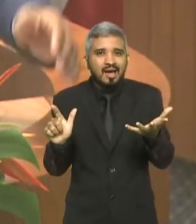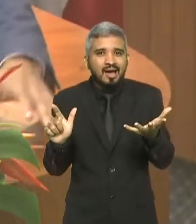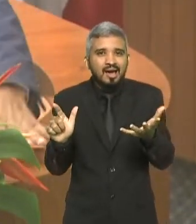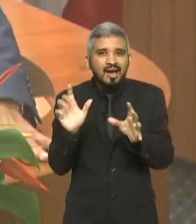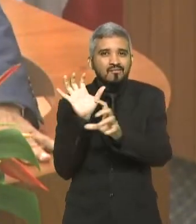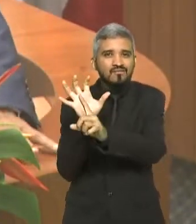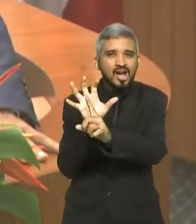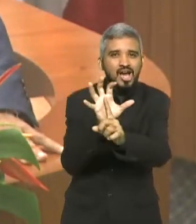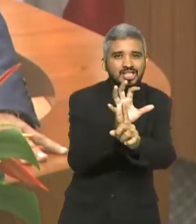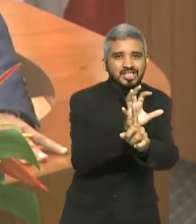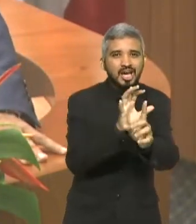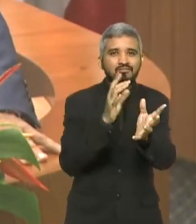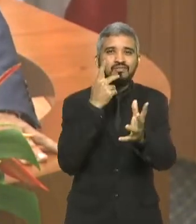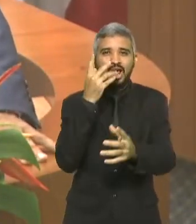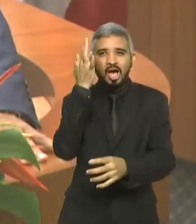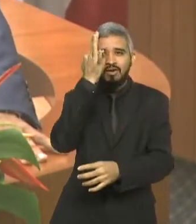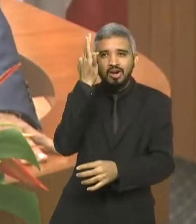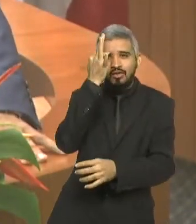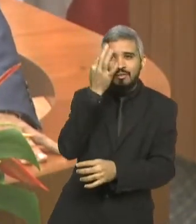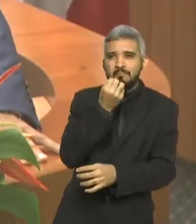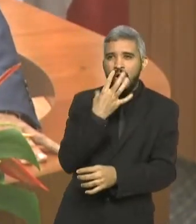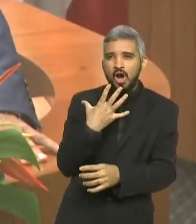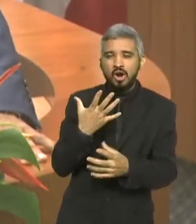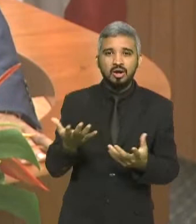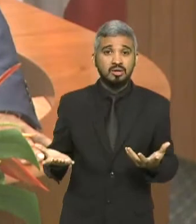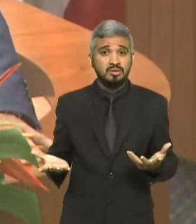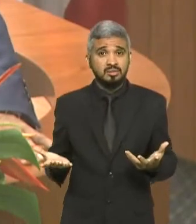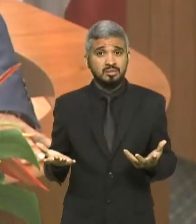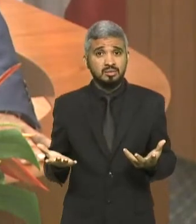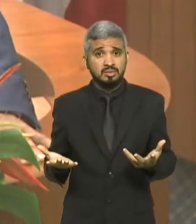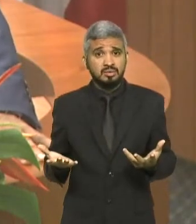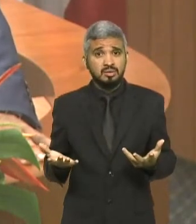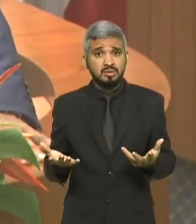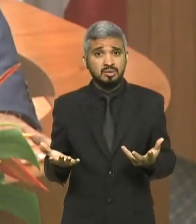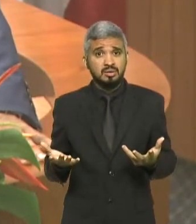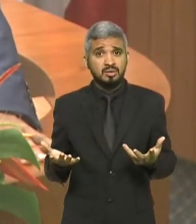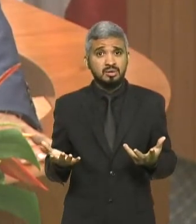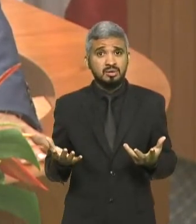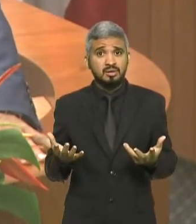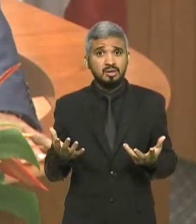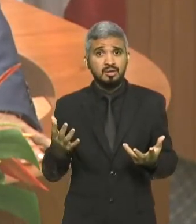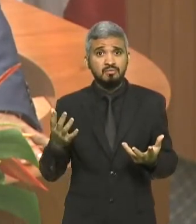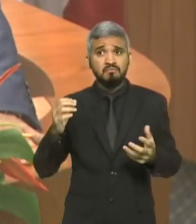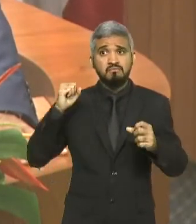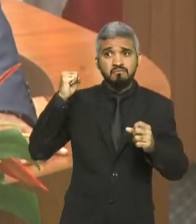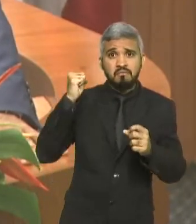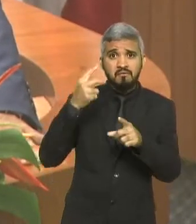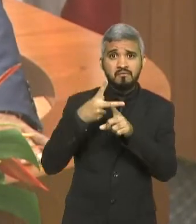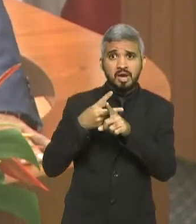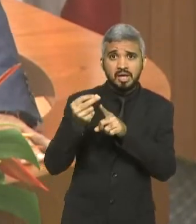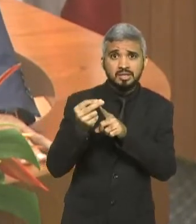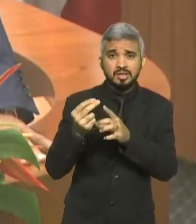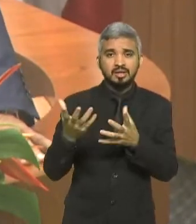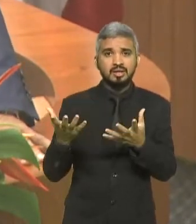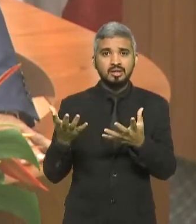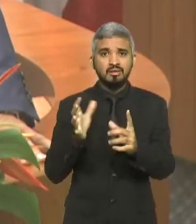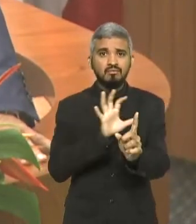Enfim, são esses, "Avante Camarão, Camarão é bom, Vamos Vencer",